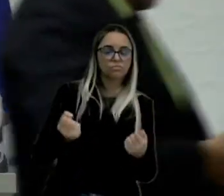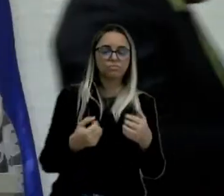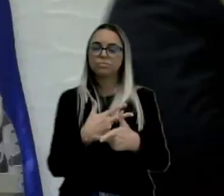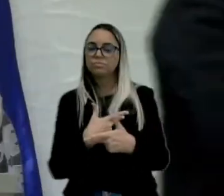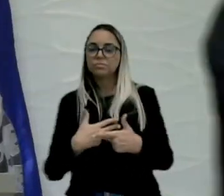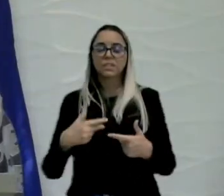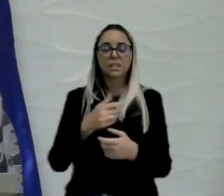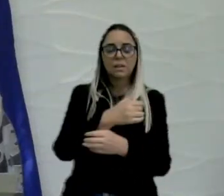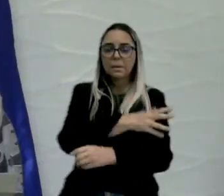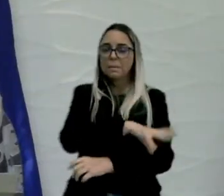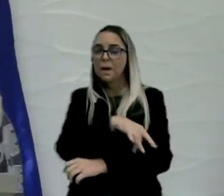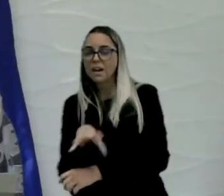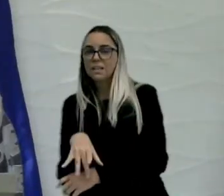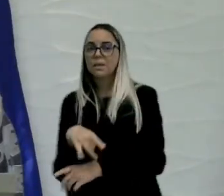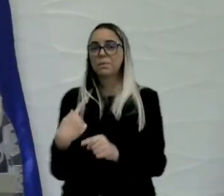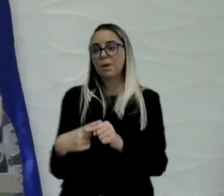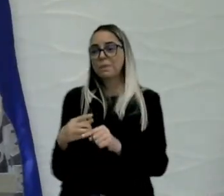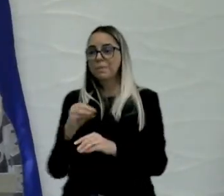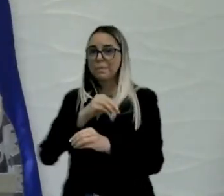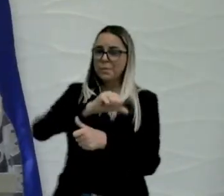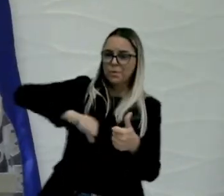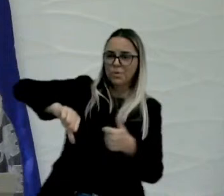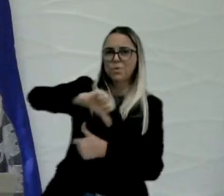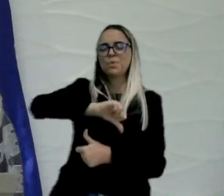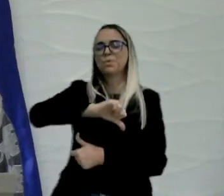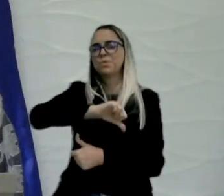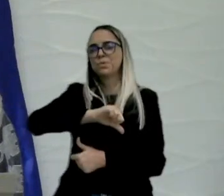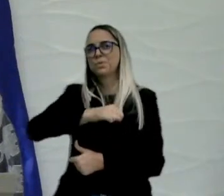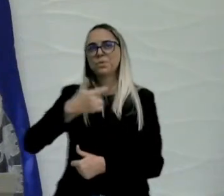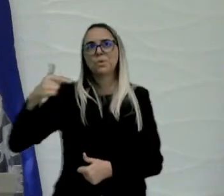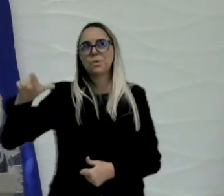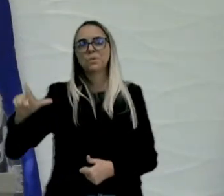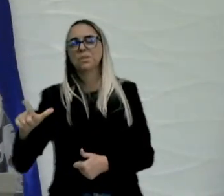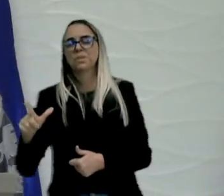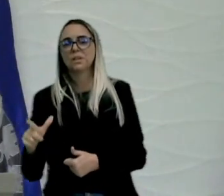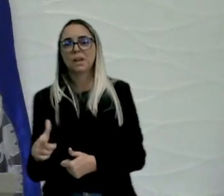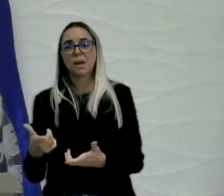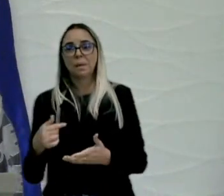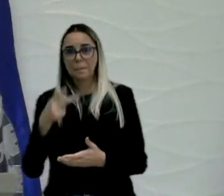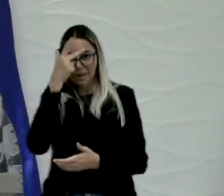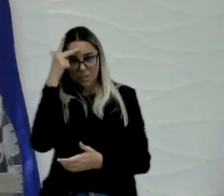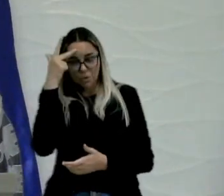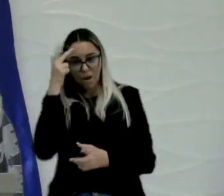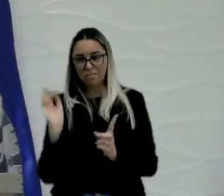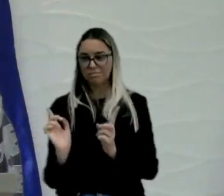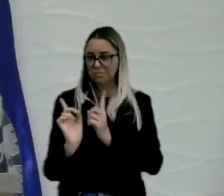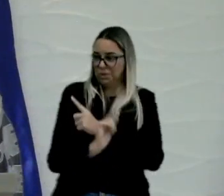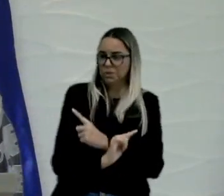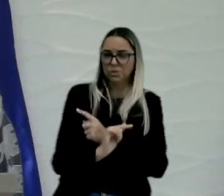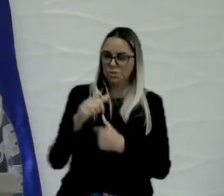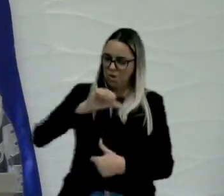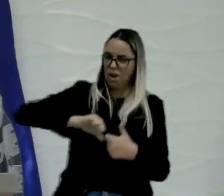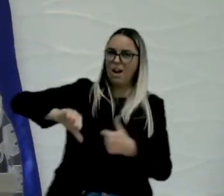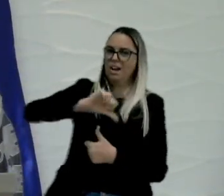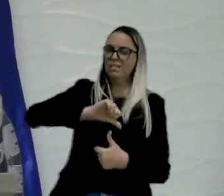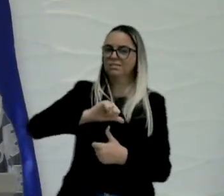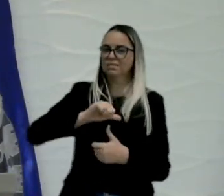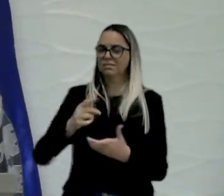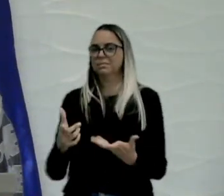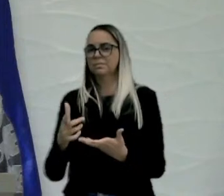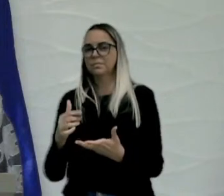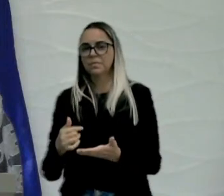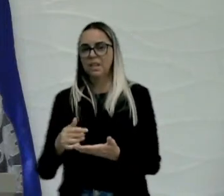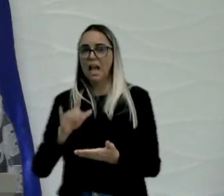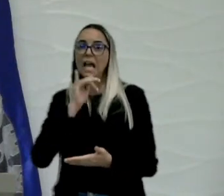porque se mudou para o outro lado quando a pessoa deixa um lado que vai pro outro não Coste no prato que